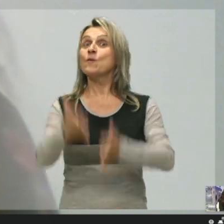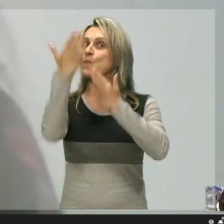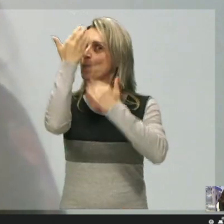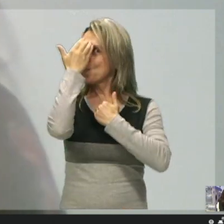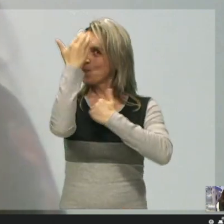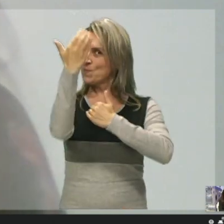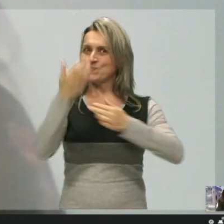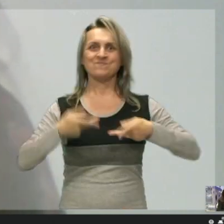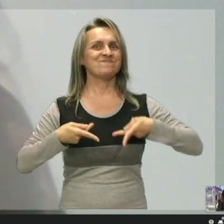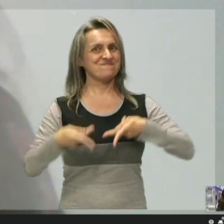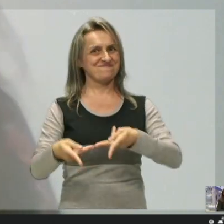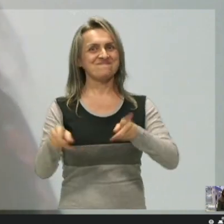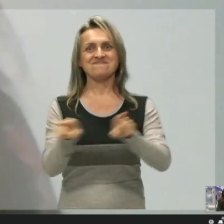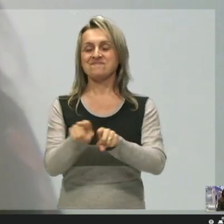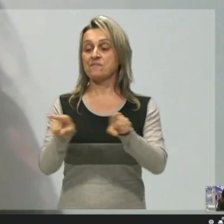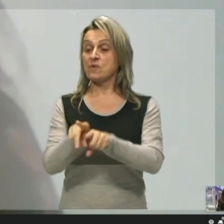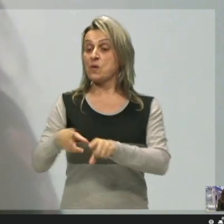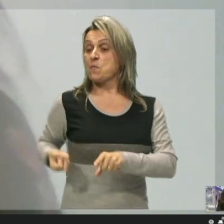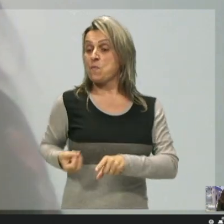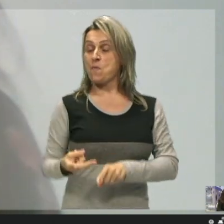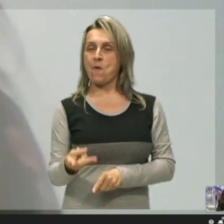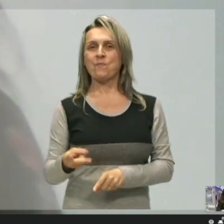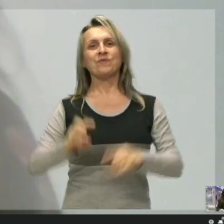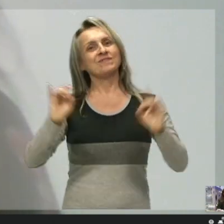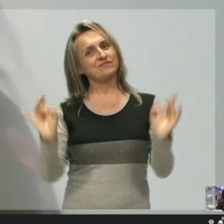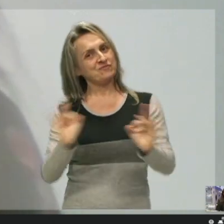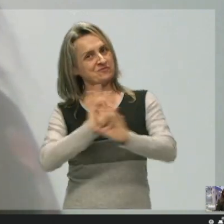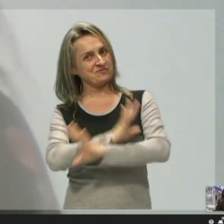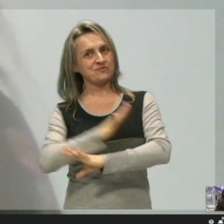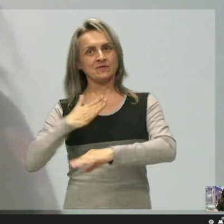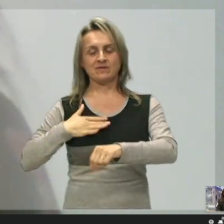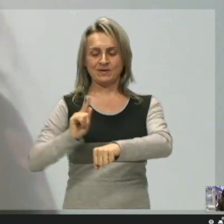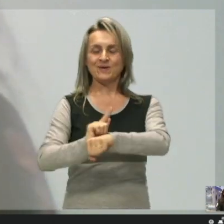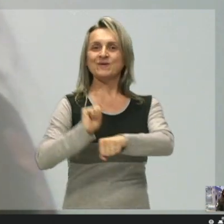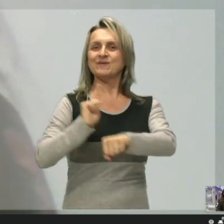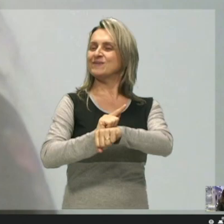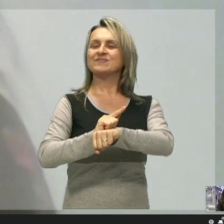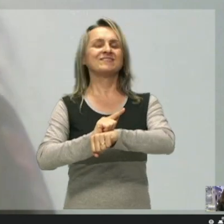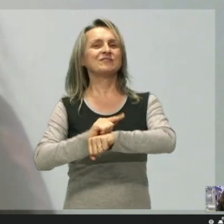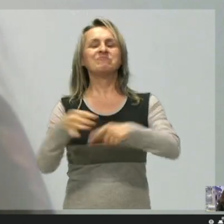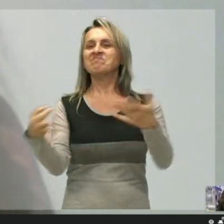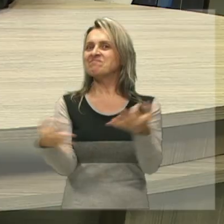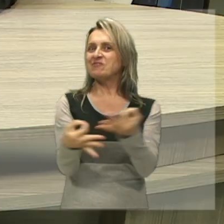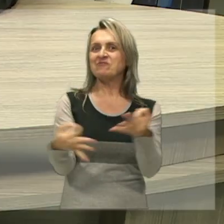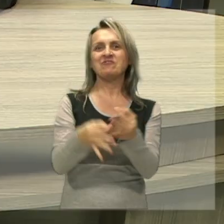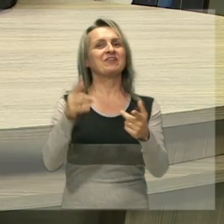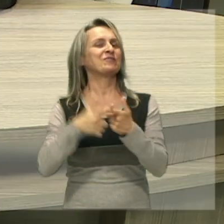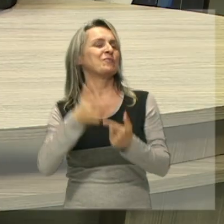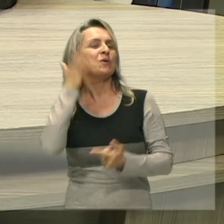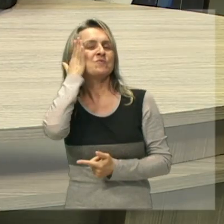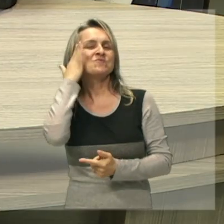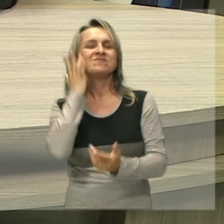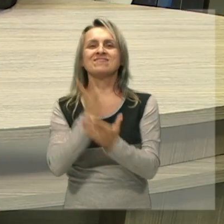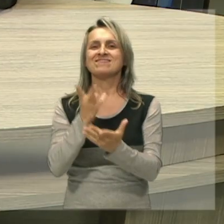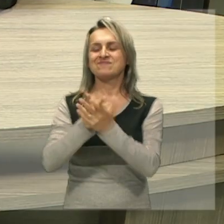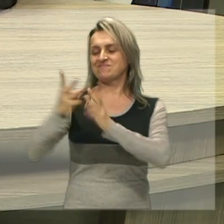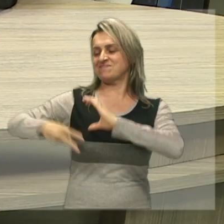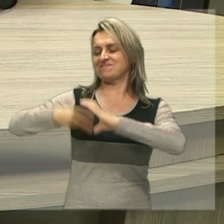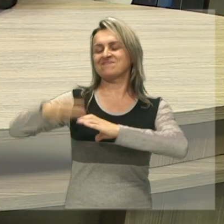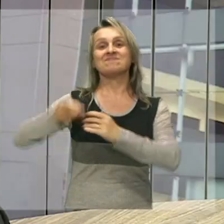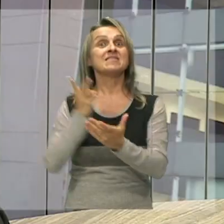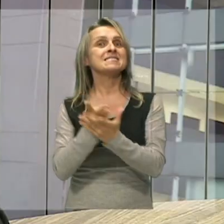gestão e com chave de ouro, porque eu sei que essa casa sempre abriu as portas durante esses 4 anos. E com certeza, e há pouquíssimo